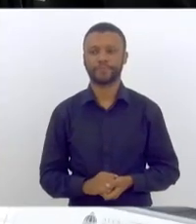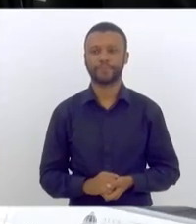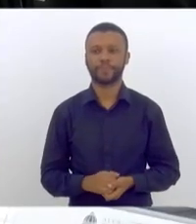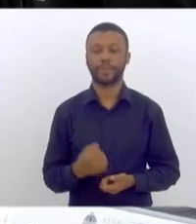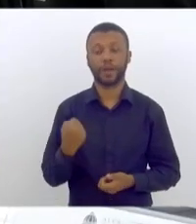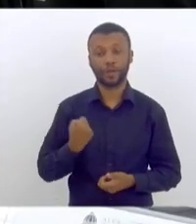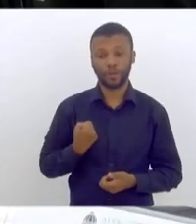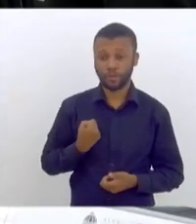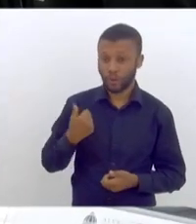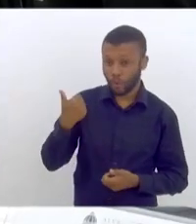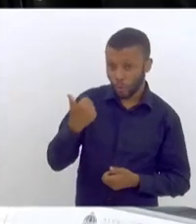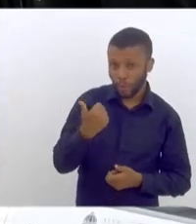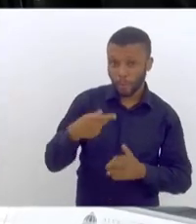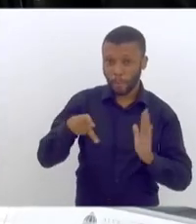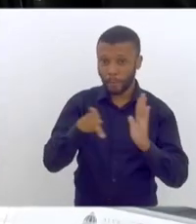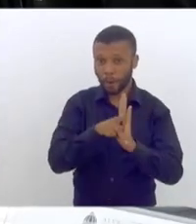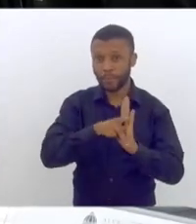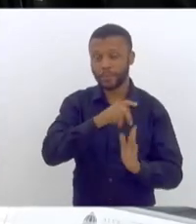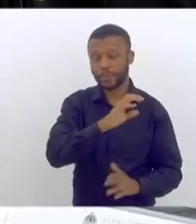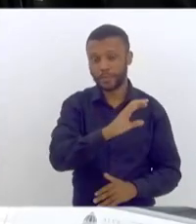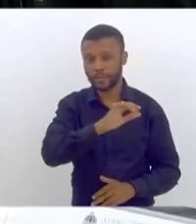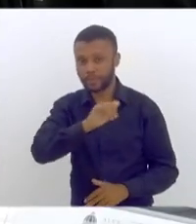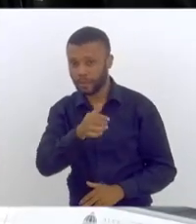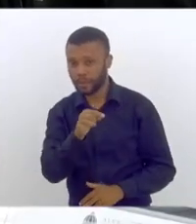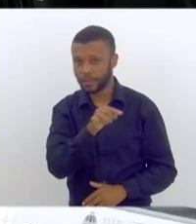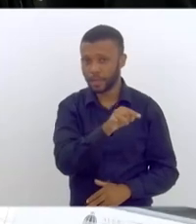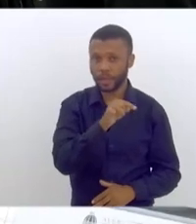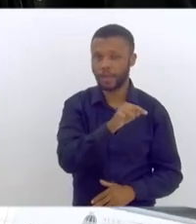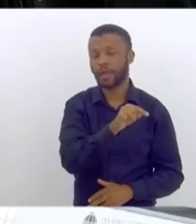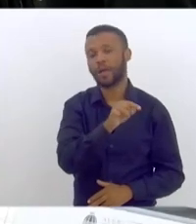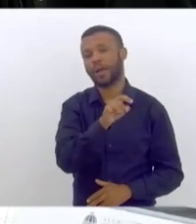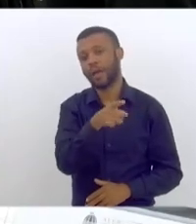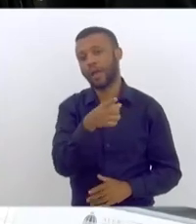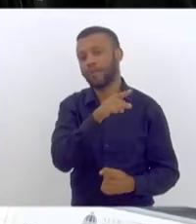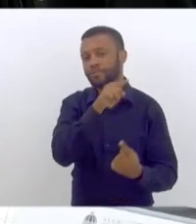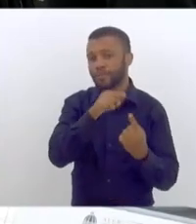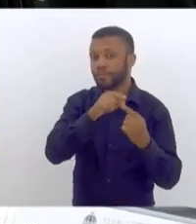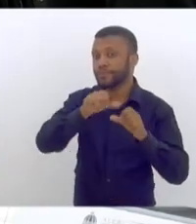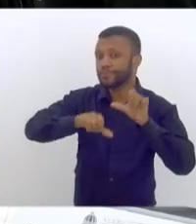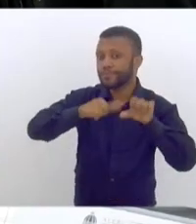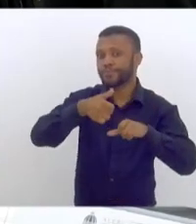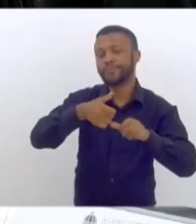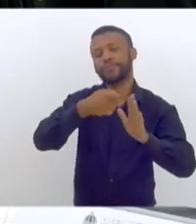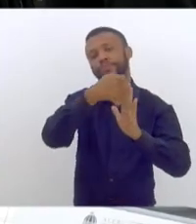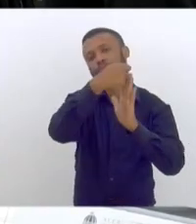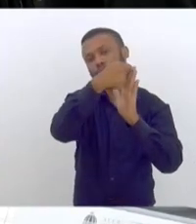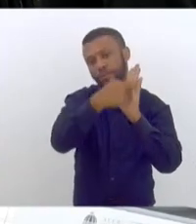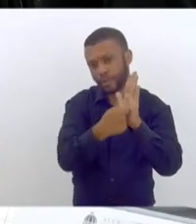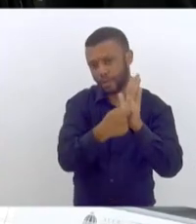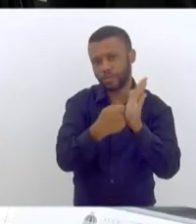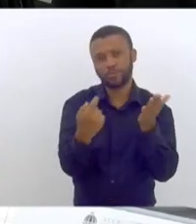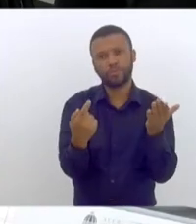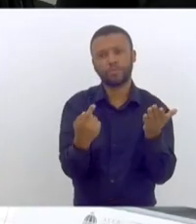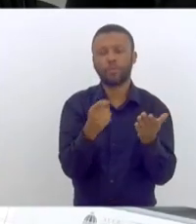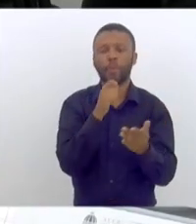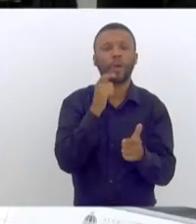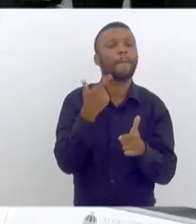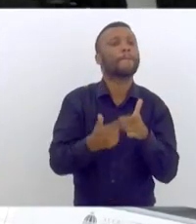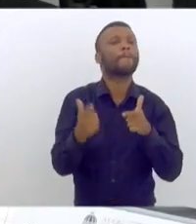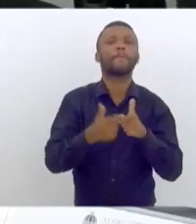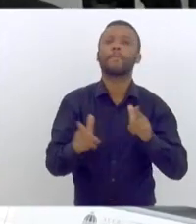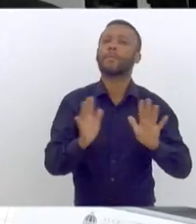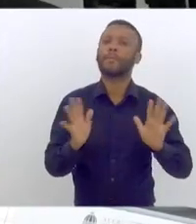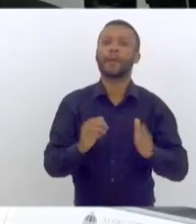um da ccj é um ponto que é uma alteração na redação Não vejo não vejo nenhum tipo de problema modificativa